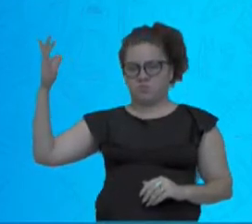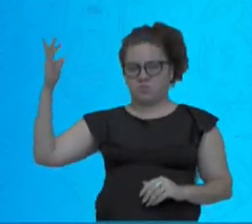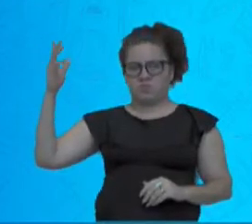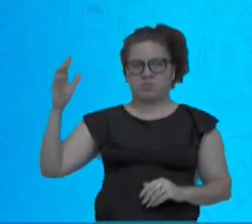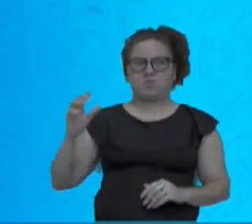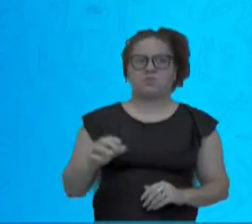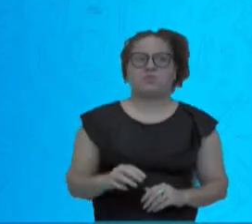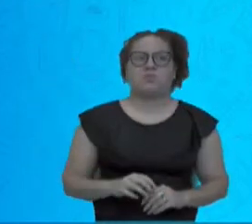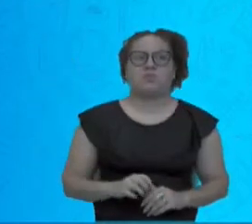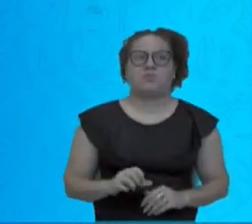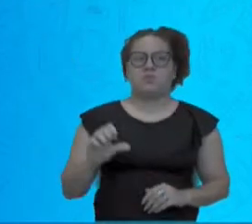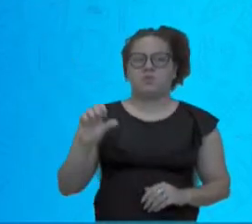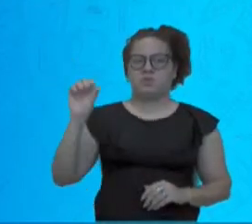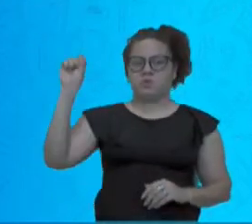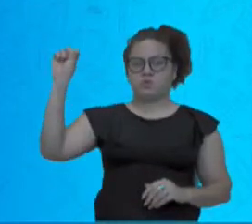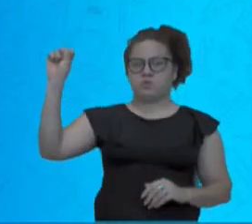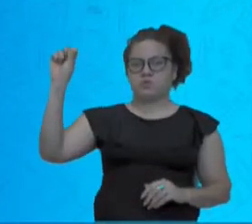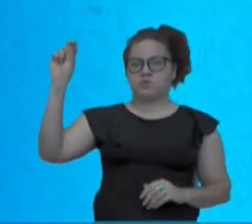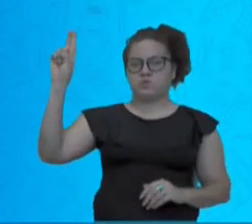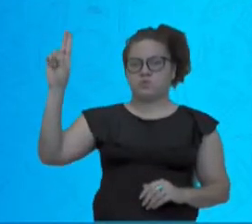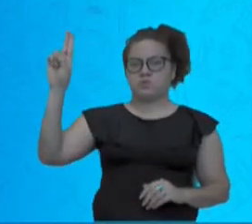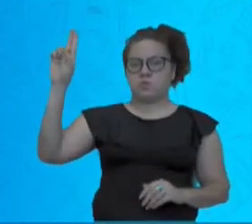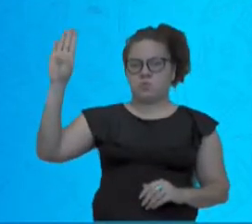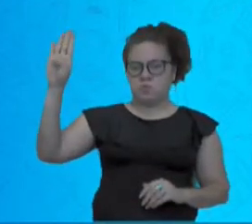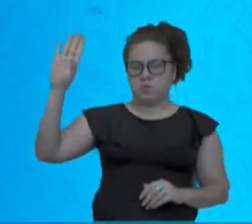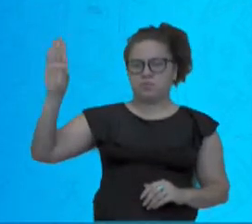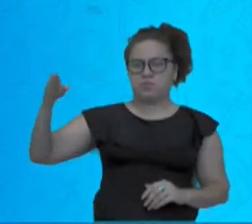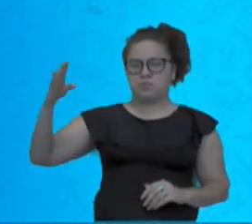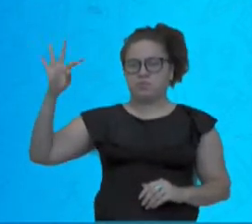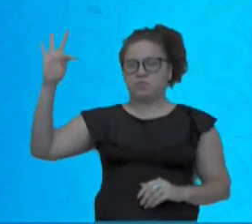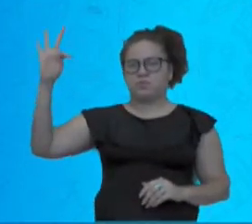subtropical, pois nós estamos na região